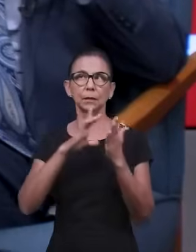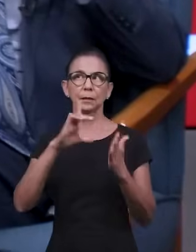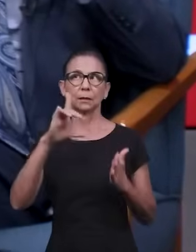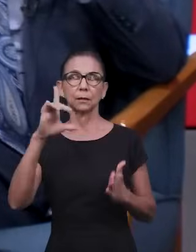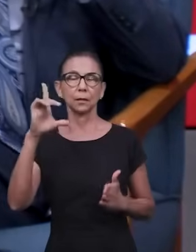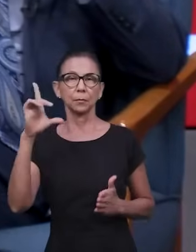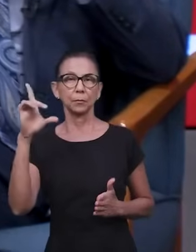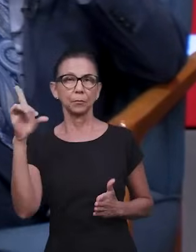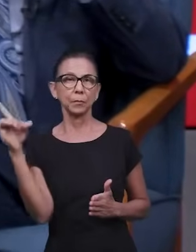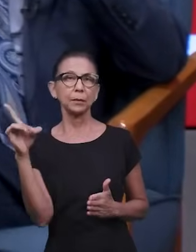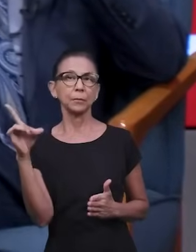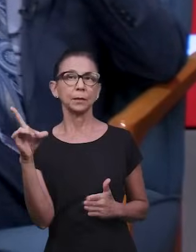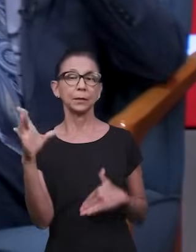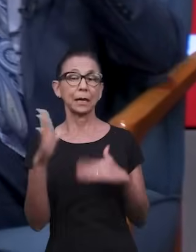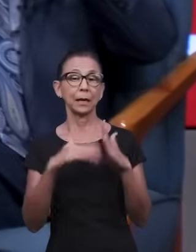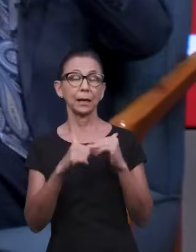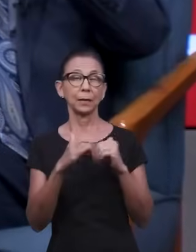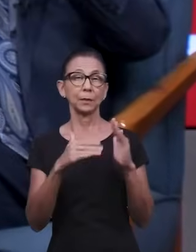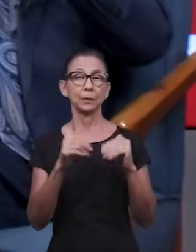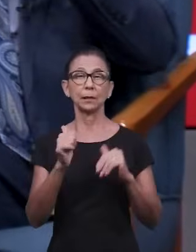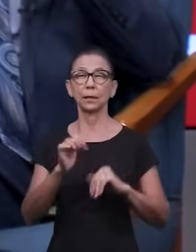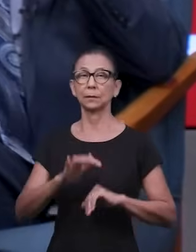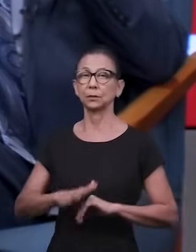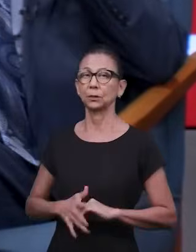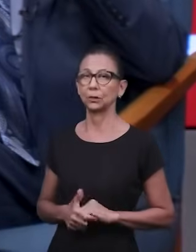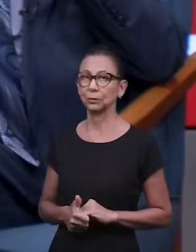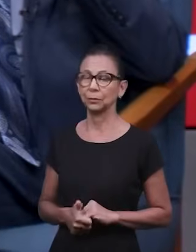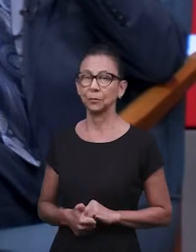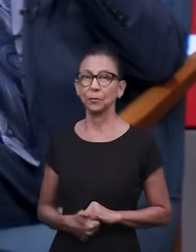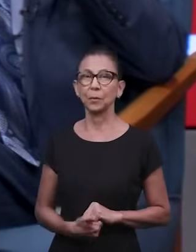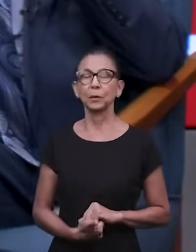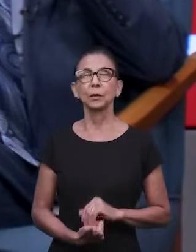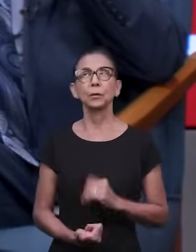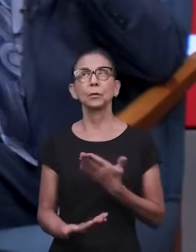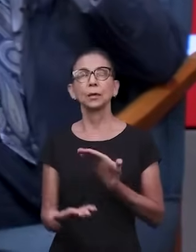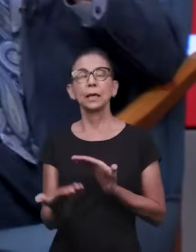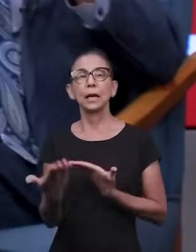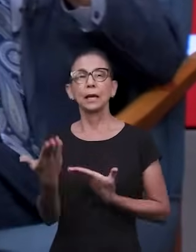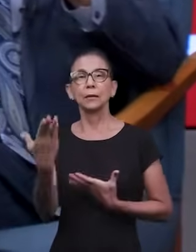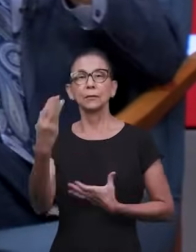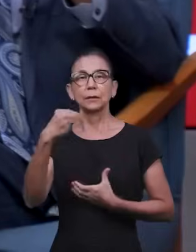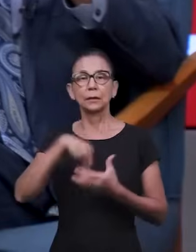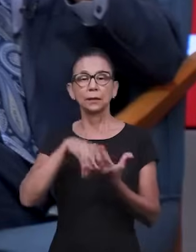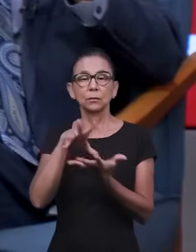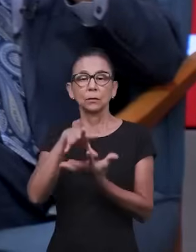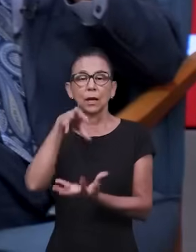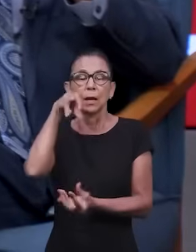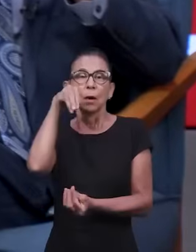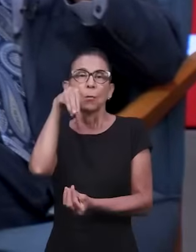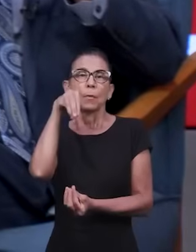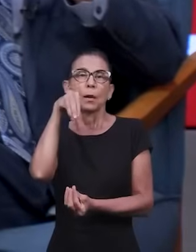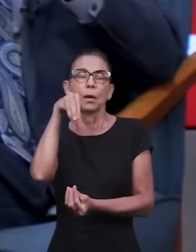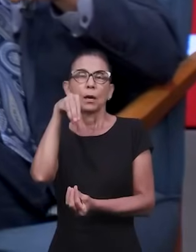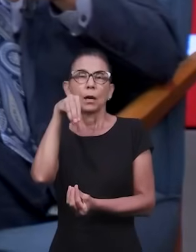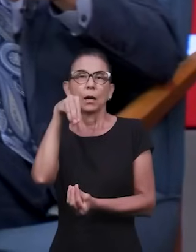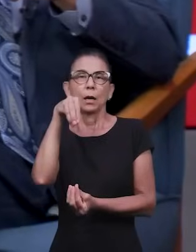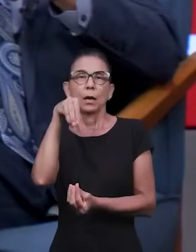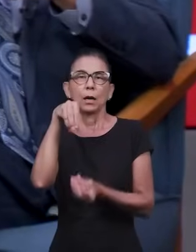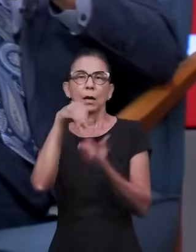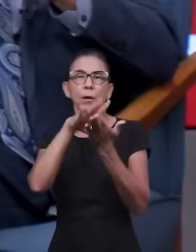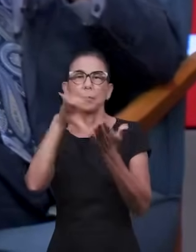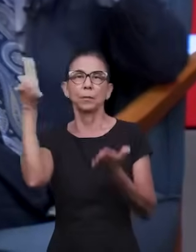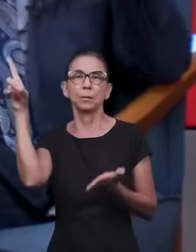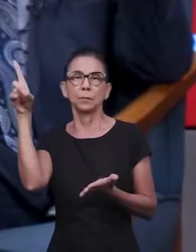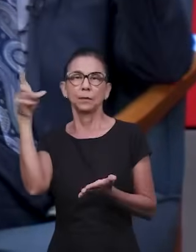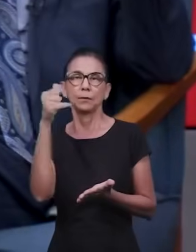atinge o que o interior do homem Vai lá na alma do homem Mas essa é a palavra viva ela é